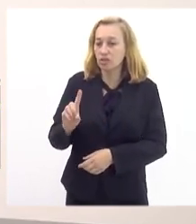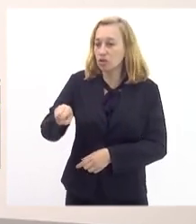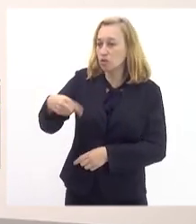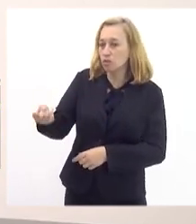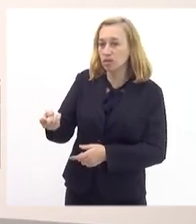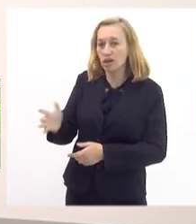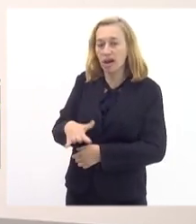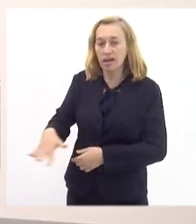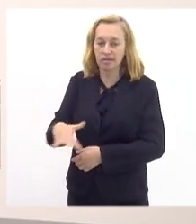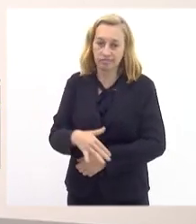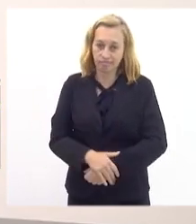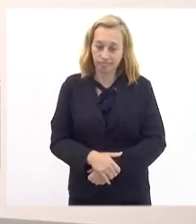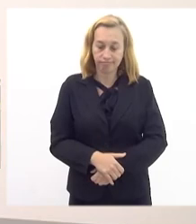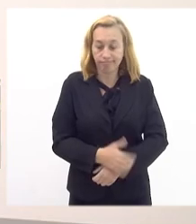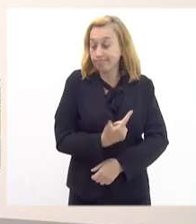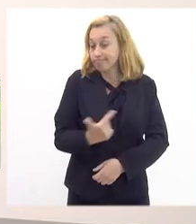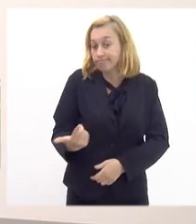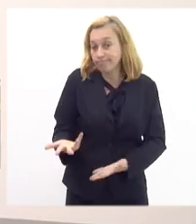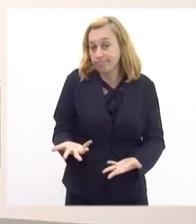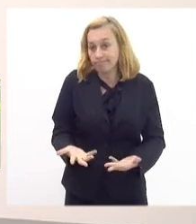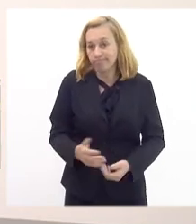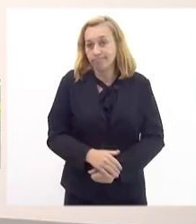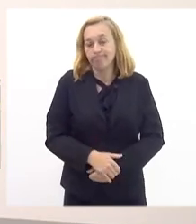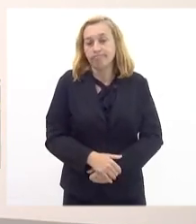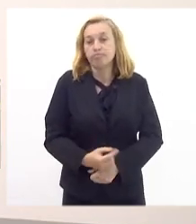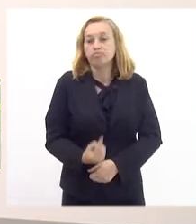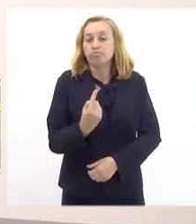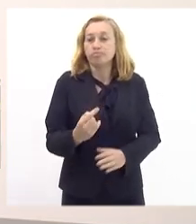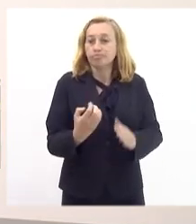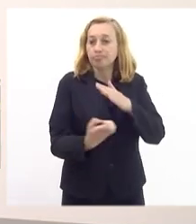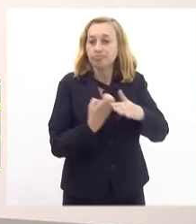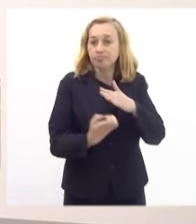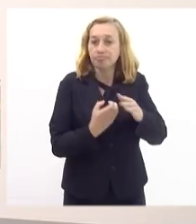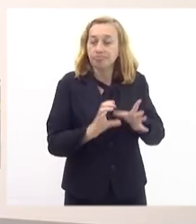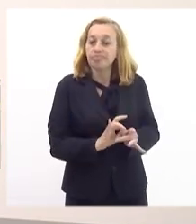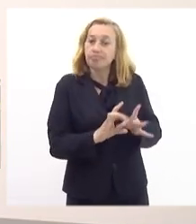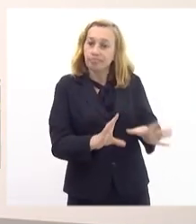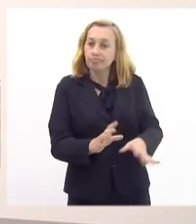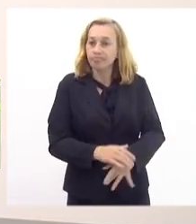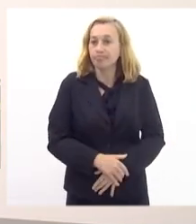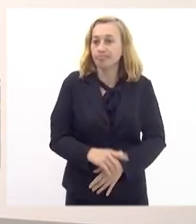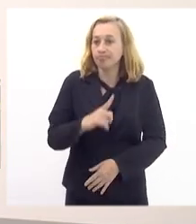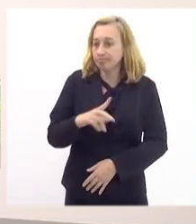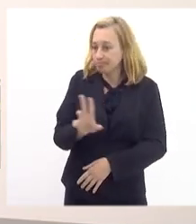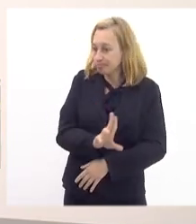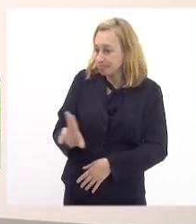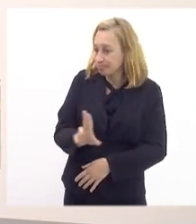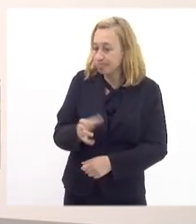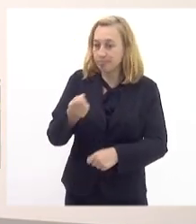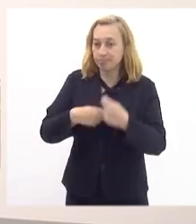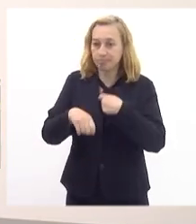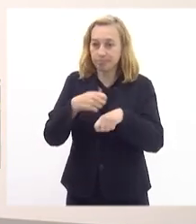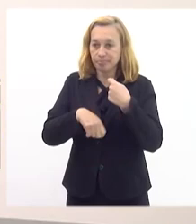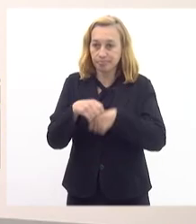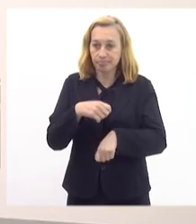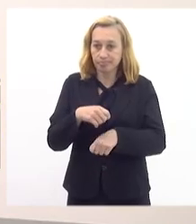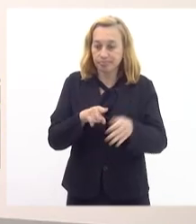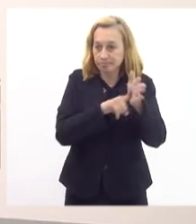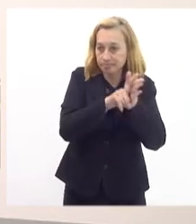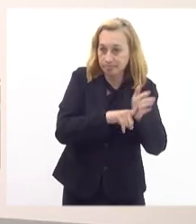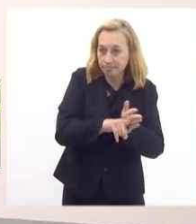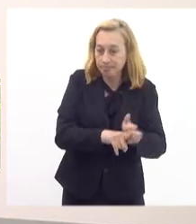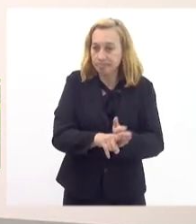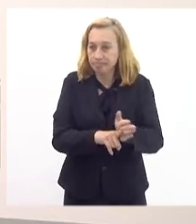outra área isso existe que que uma empresa dessa vai deixar tem o nome na economia e na análise